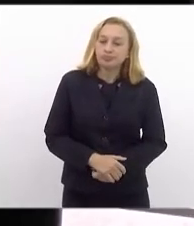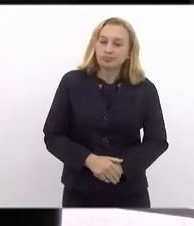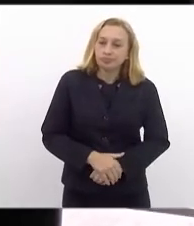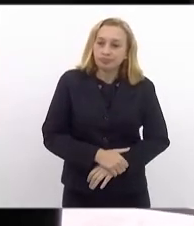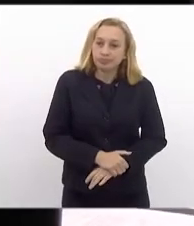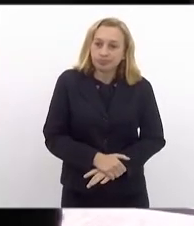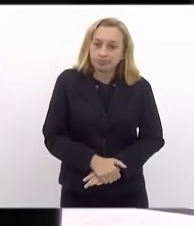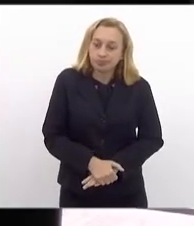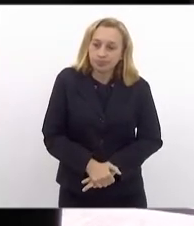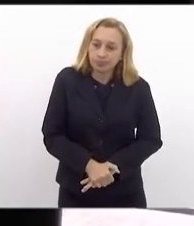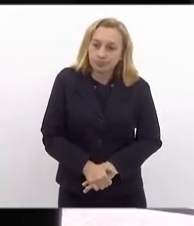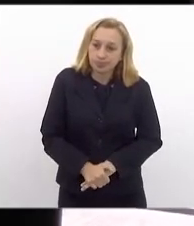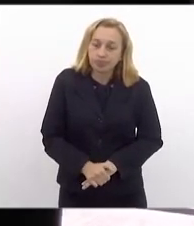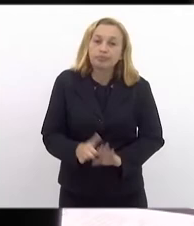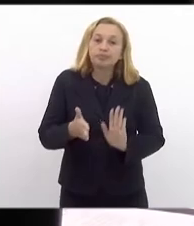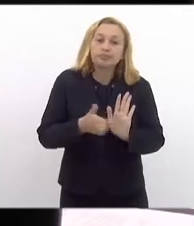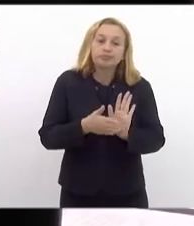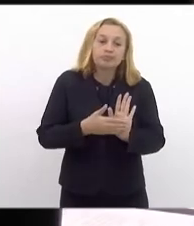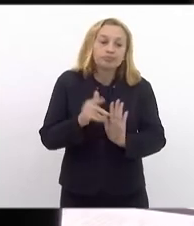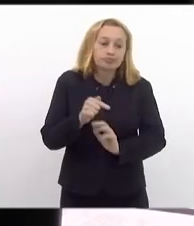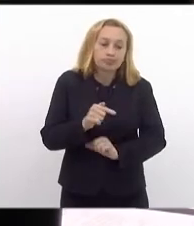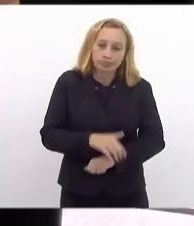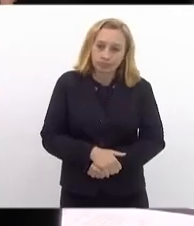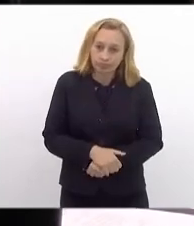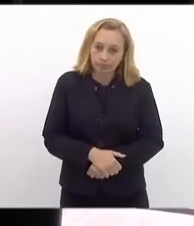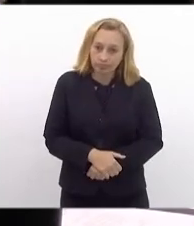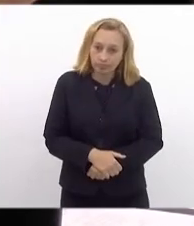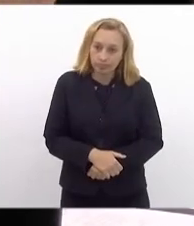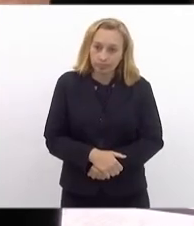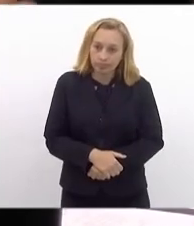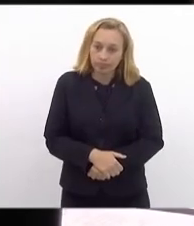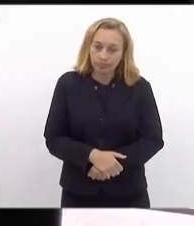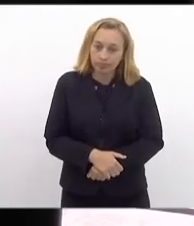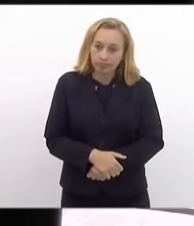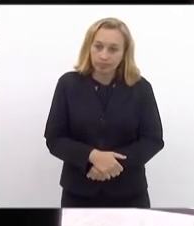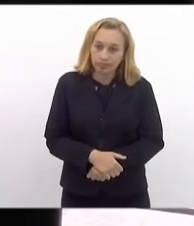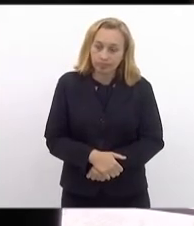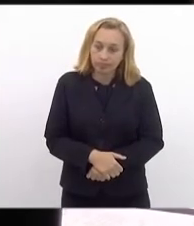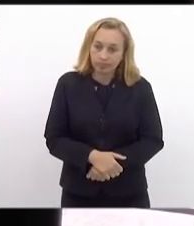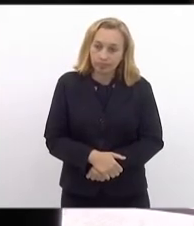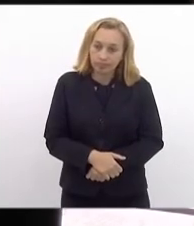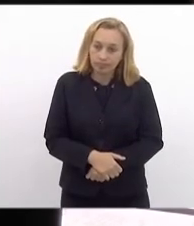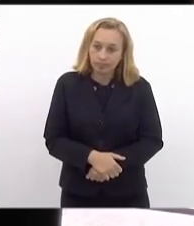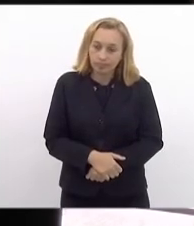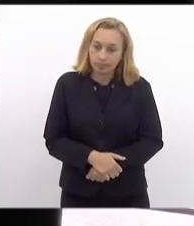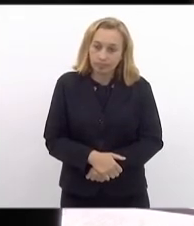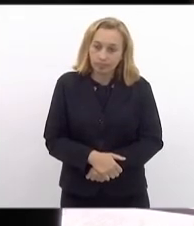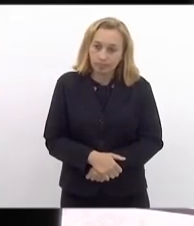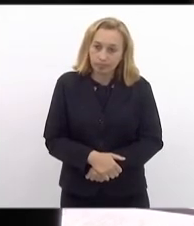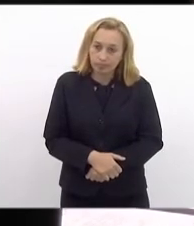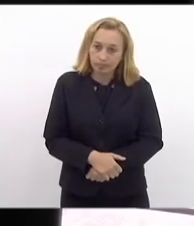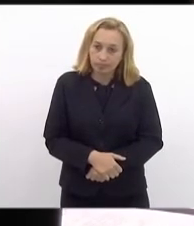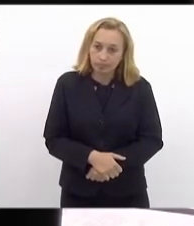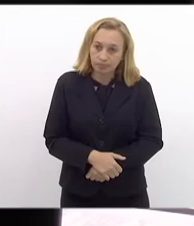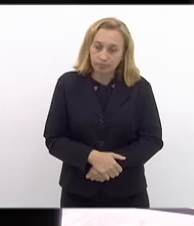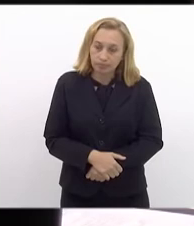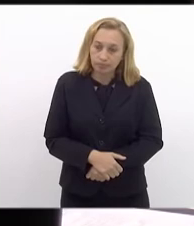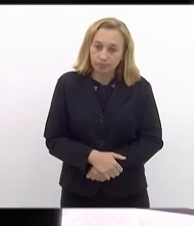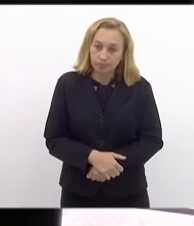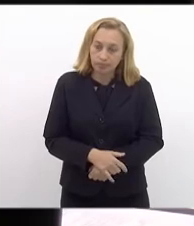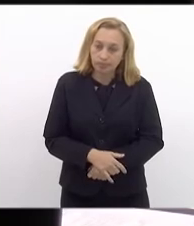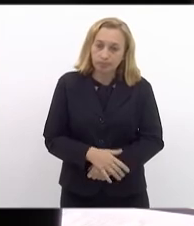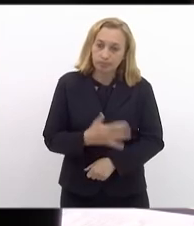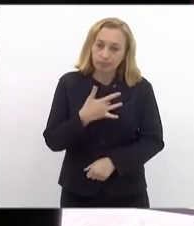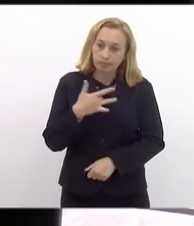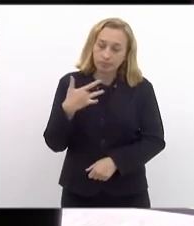Que proposta aqui me parece que seria salutar que